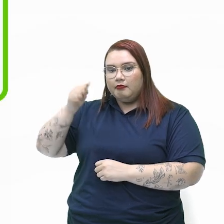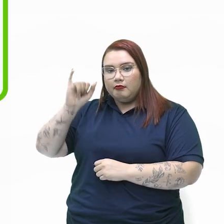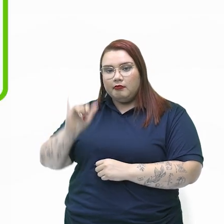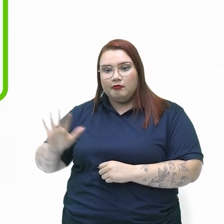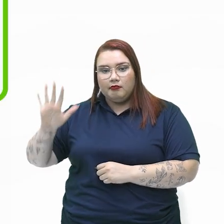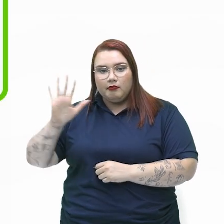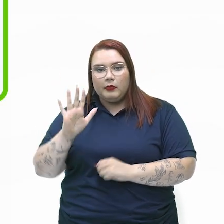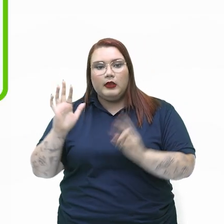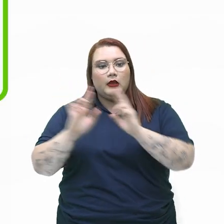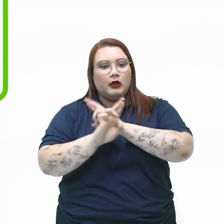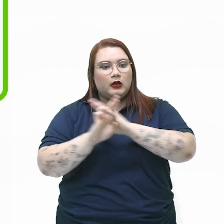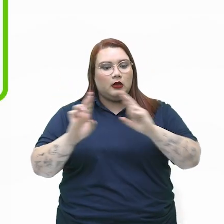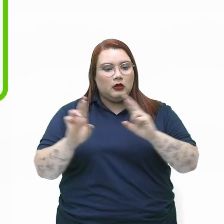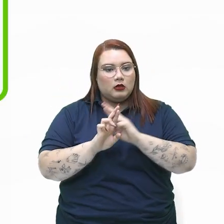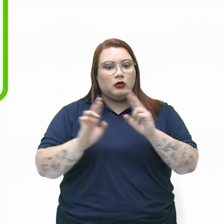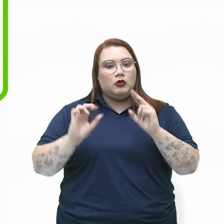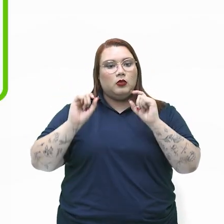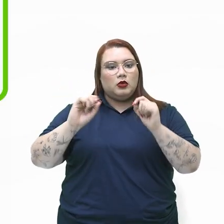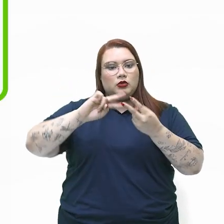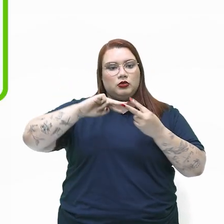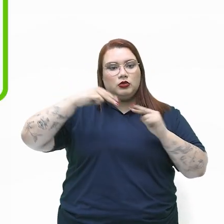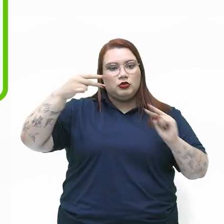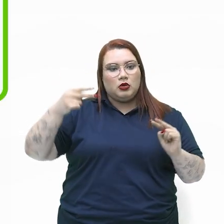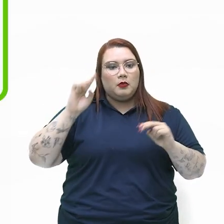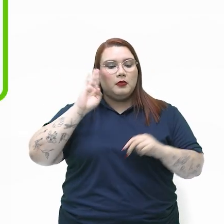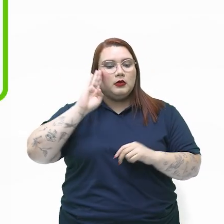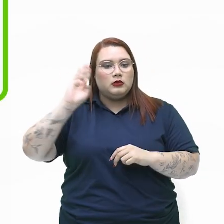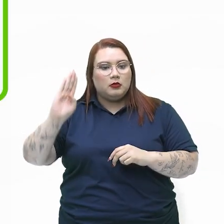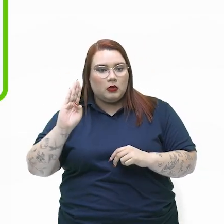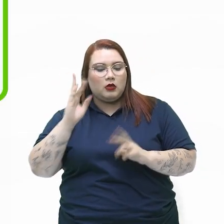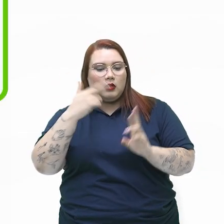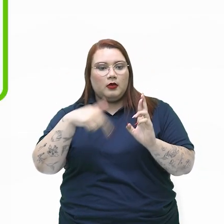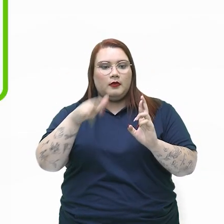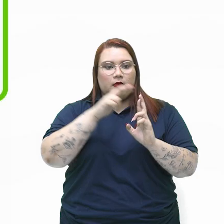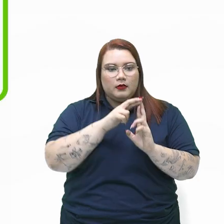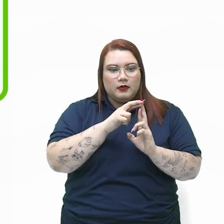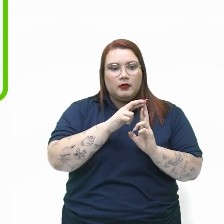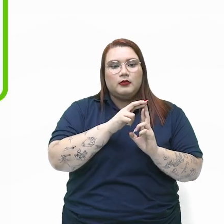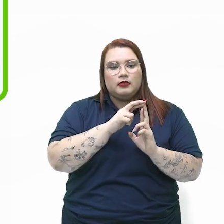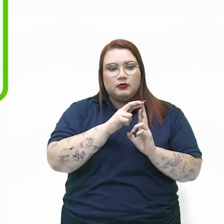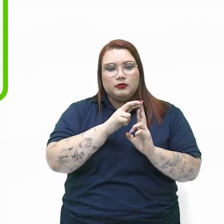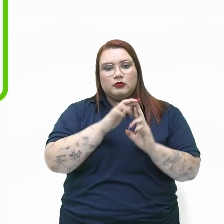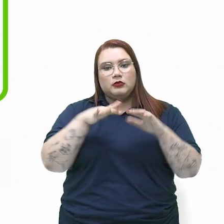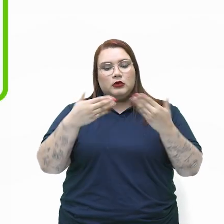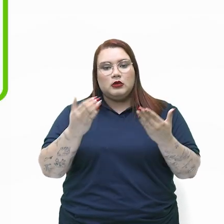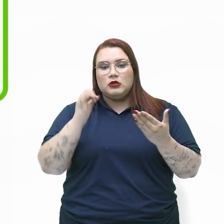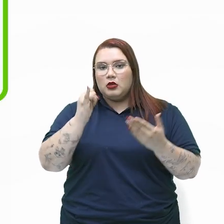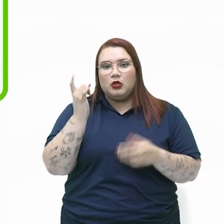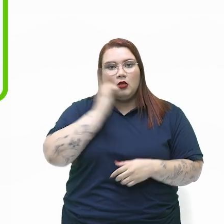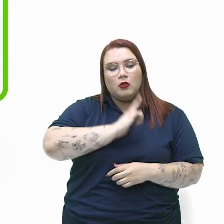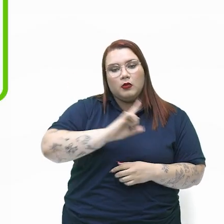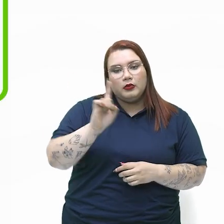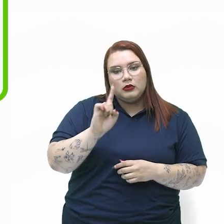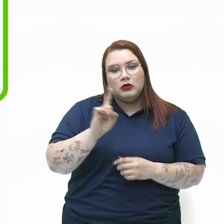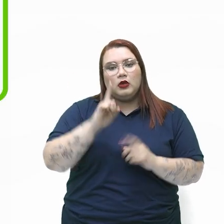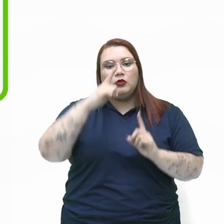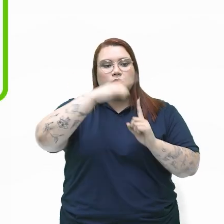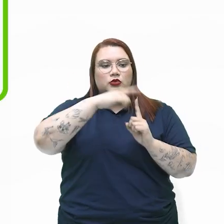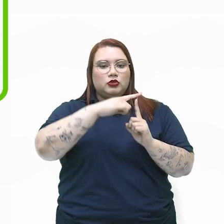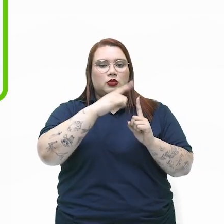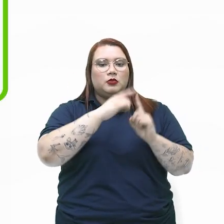primeira imagem, está relacionado a um gene que é dominante para essa característica. E quem não consegue dobrar a